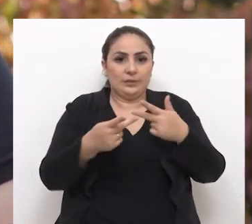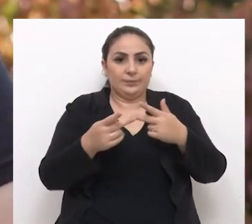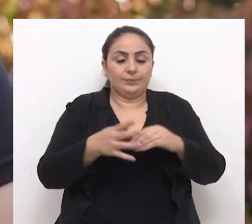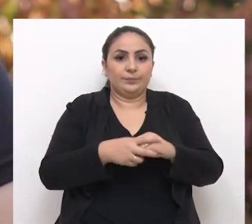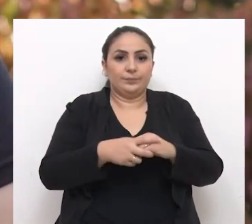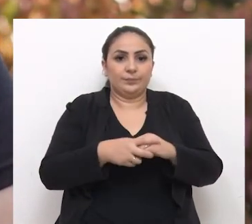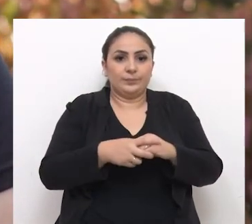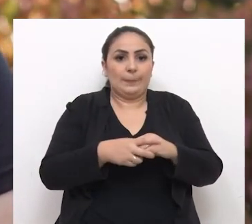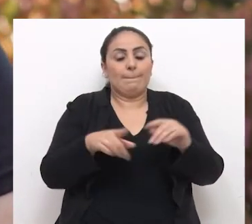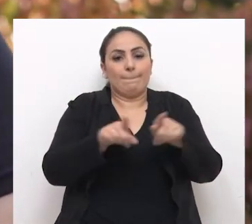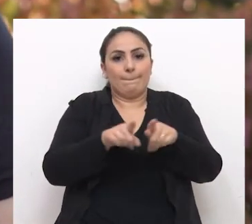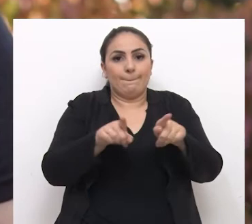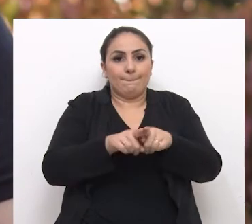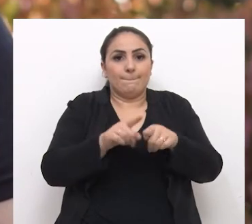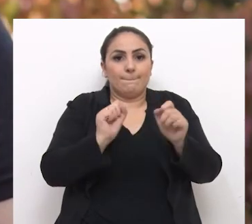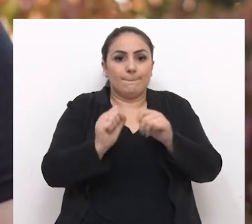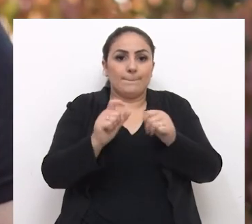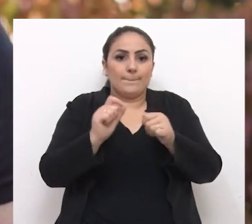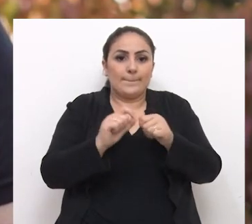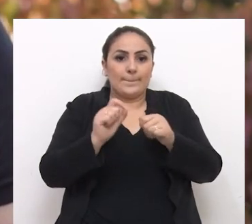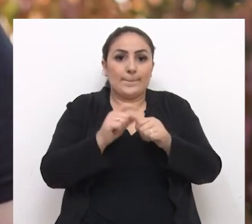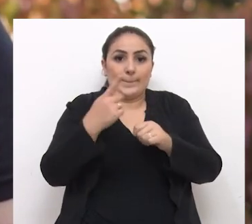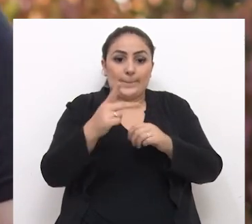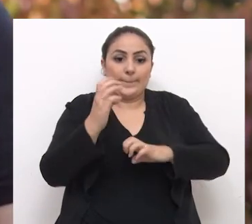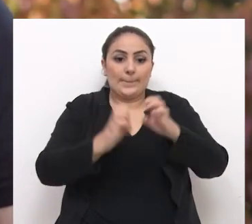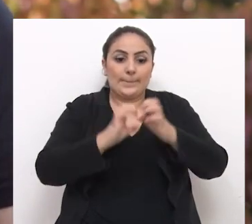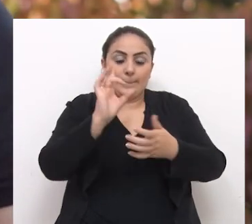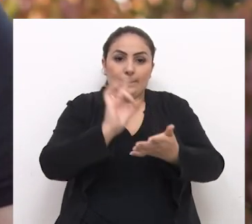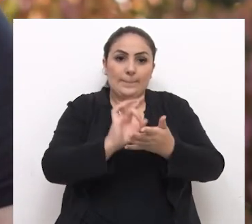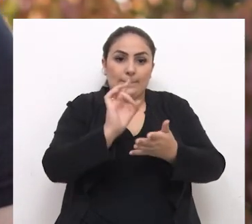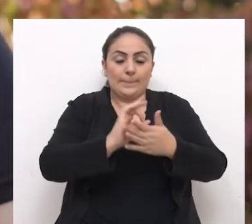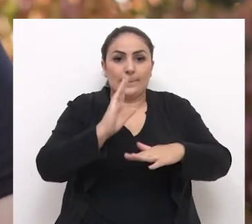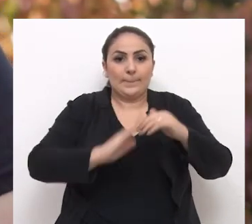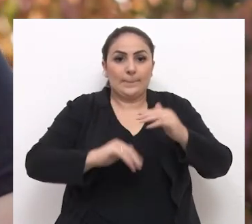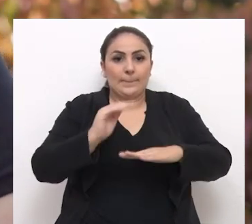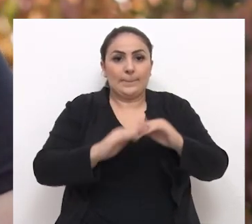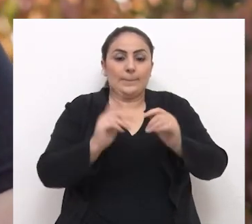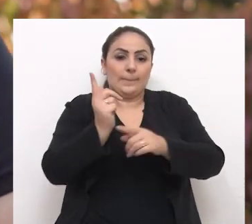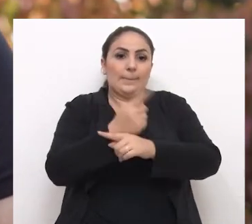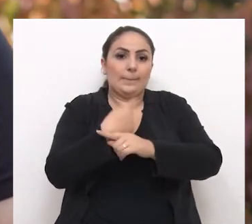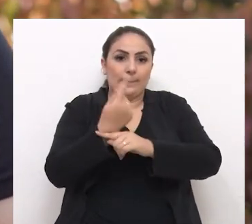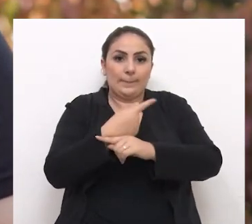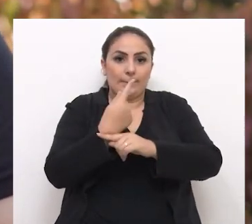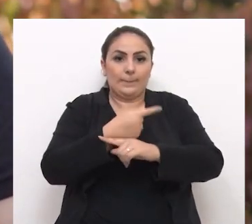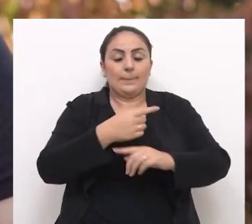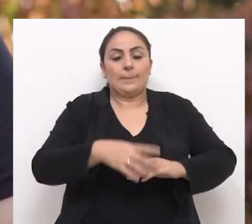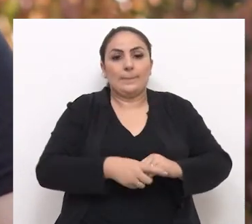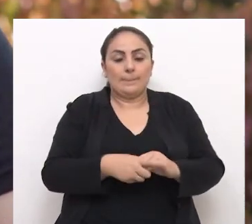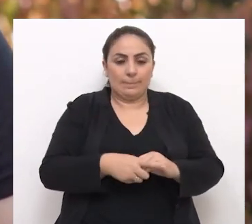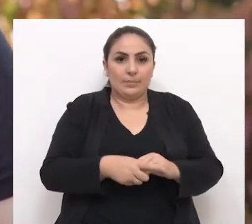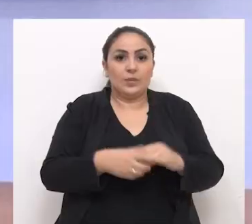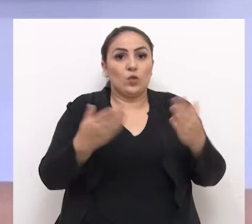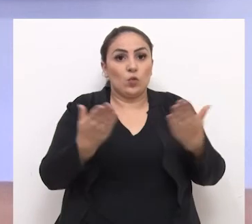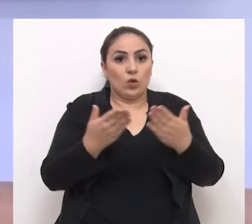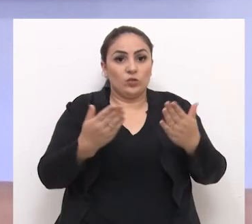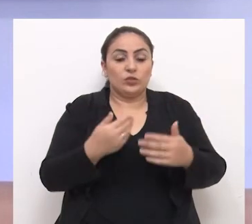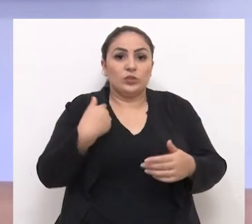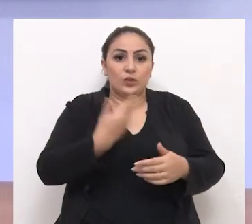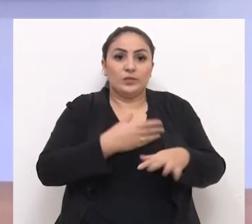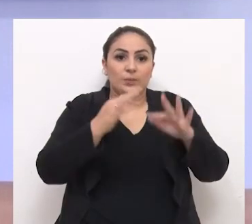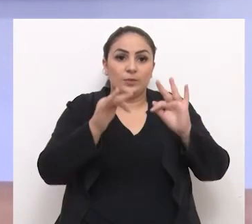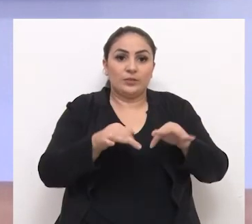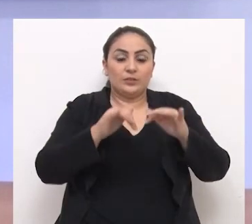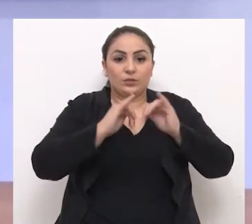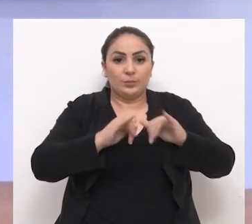eu falei, com as cooperativas, e também fazer com que a sua empresa efetive as práticas de sustentabilidade. E